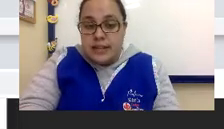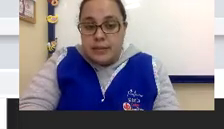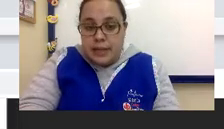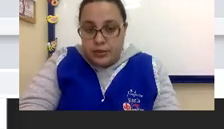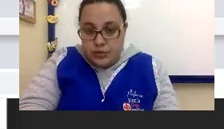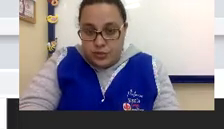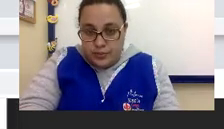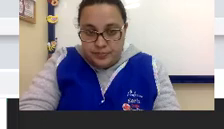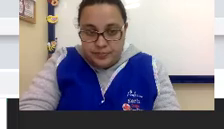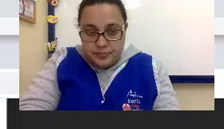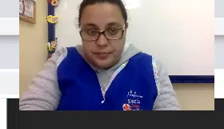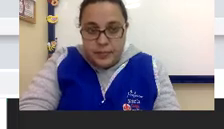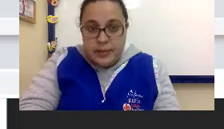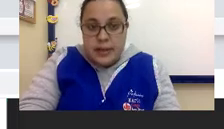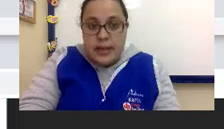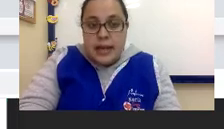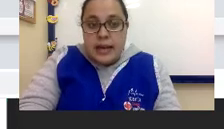dos alimentos.